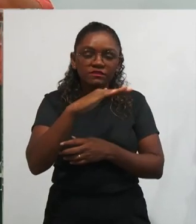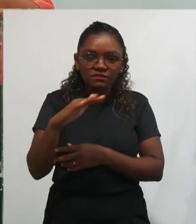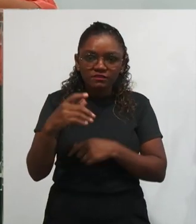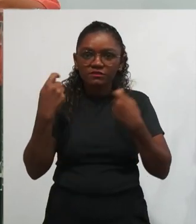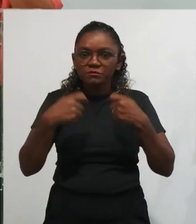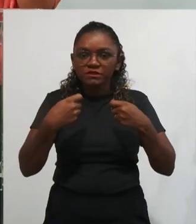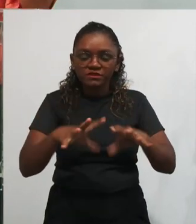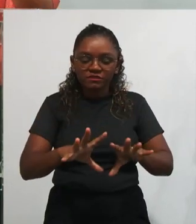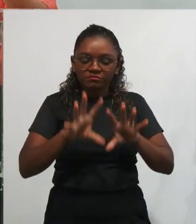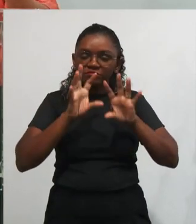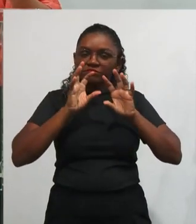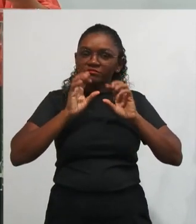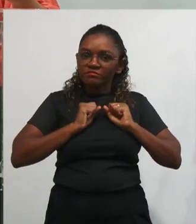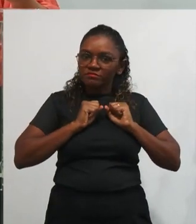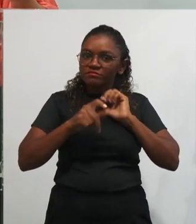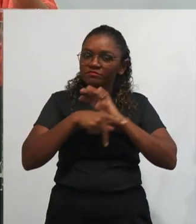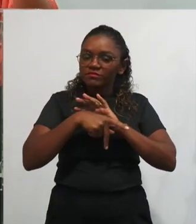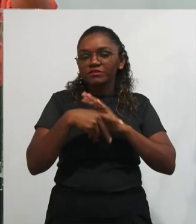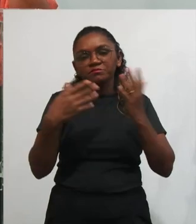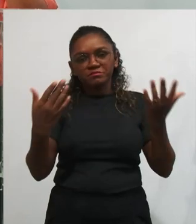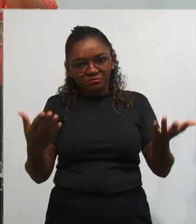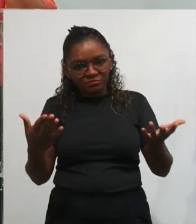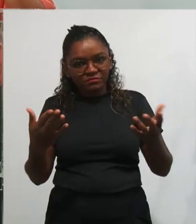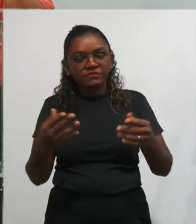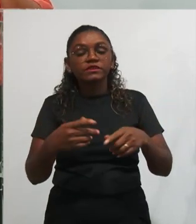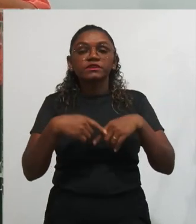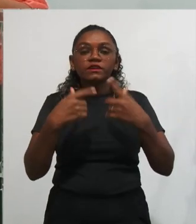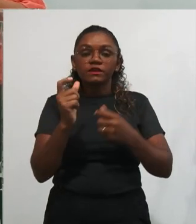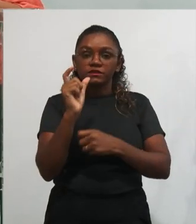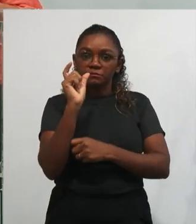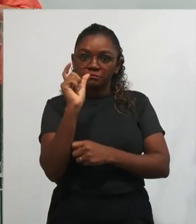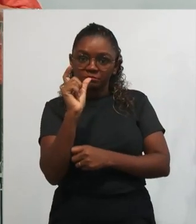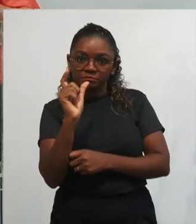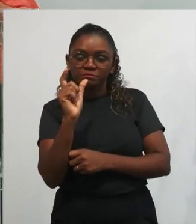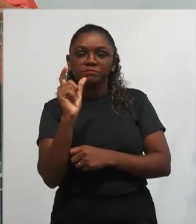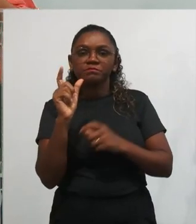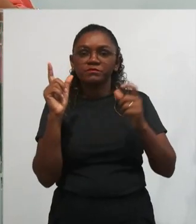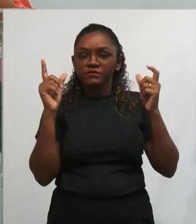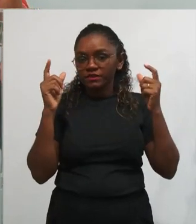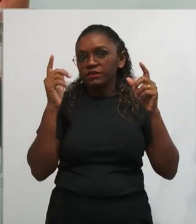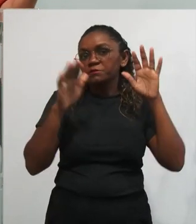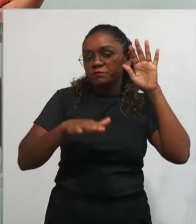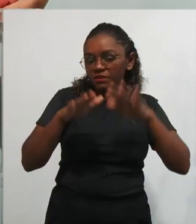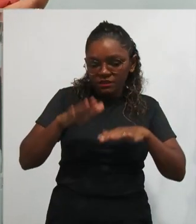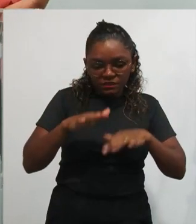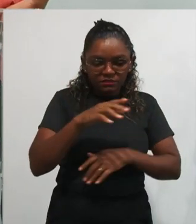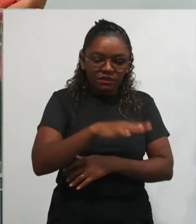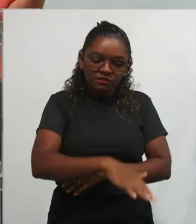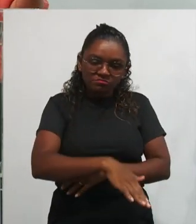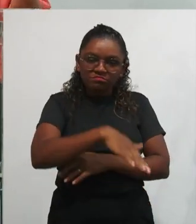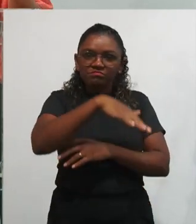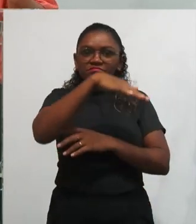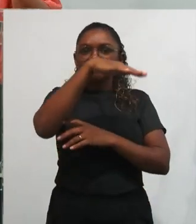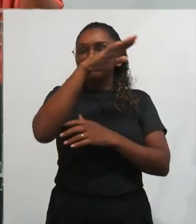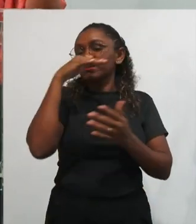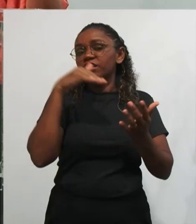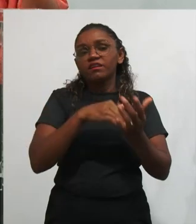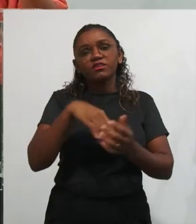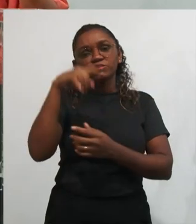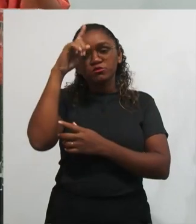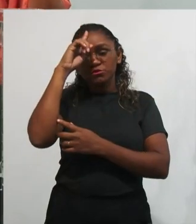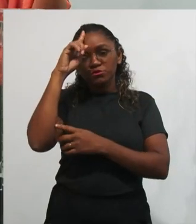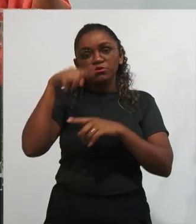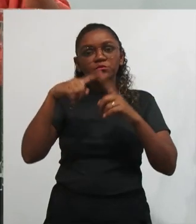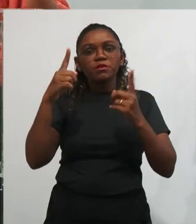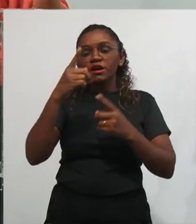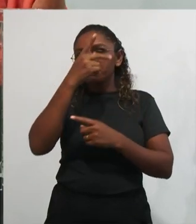apropriar do seu concio e a disgrafia muitas vezes ela acompanha essa criança até a vida adulta e nunca ouve